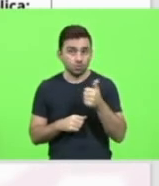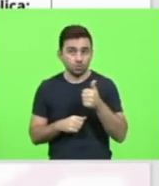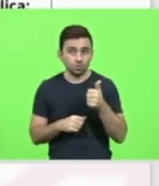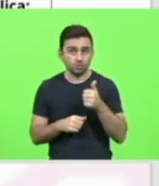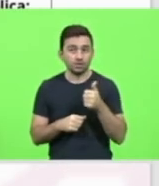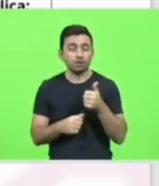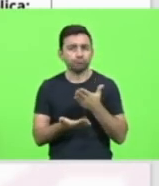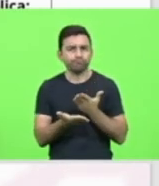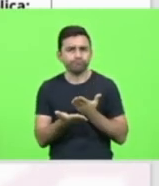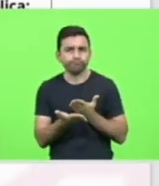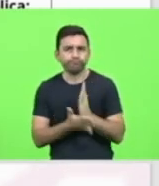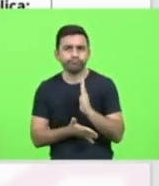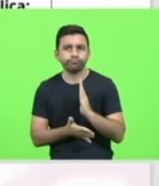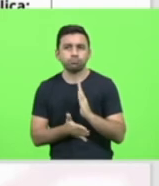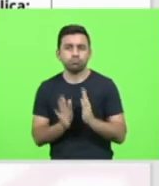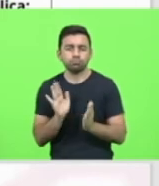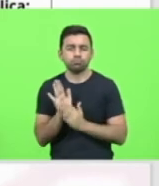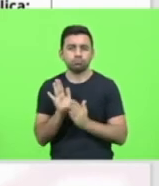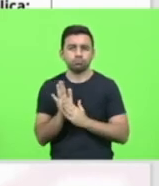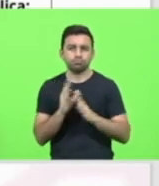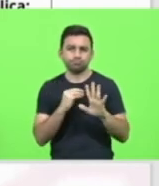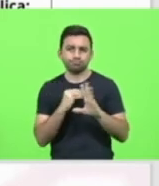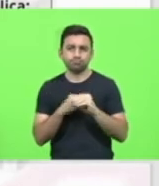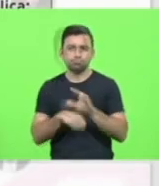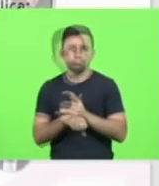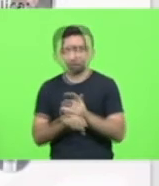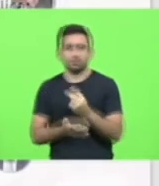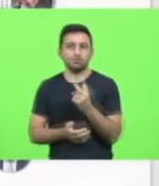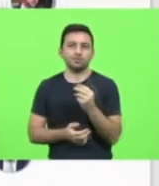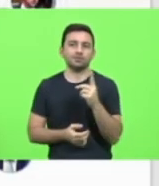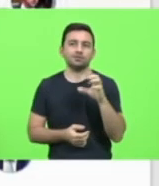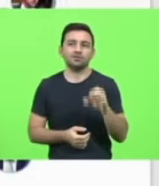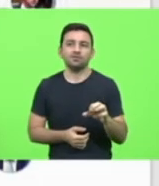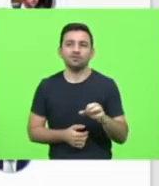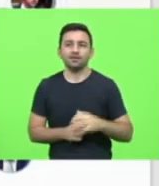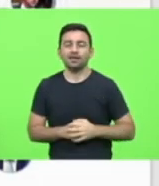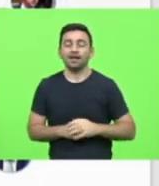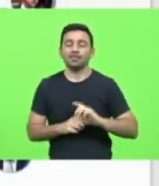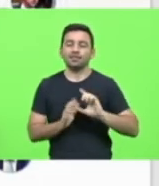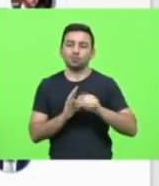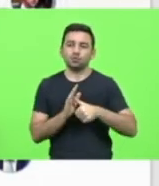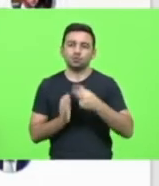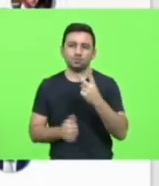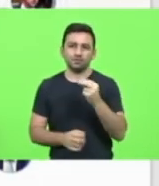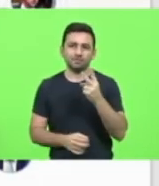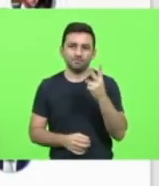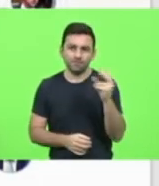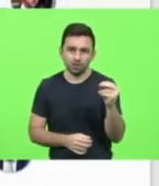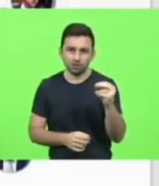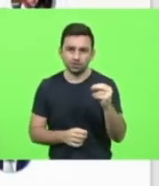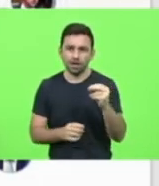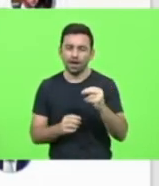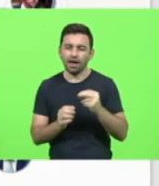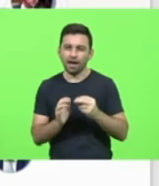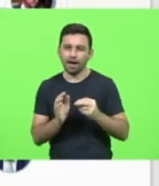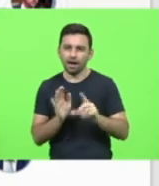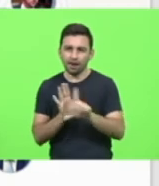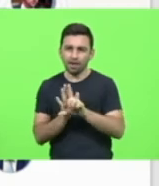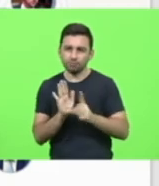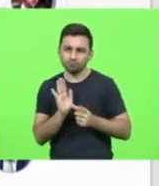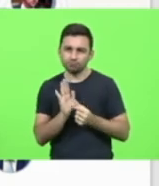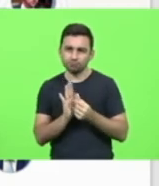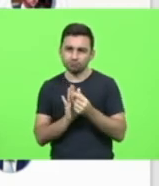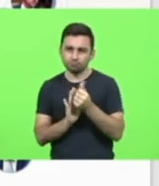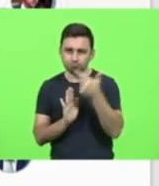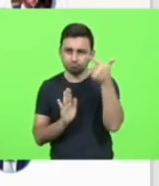parlamentar na Assembleia Legislativa para defender o tema garantiu grandes conquistas hoje Santa Catarina possui lei